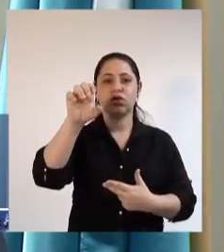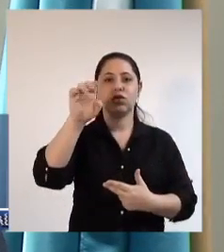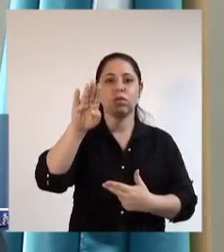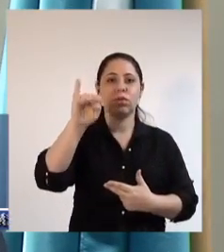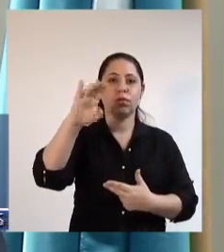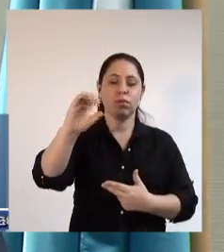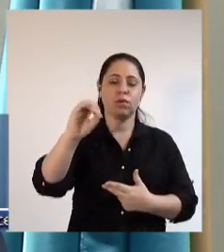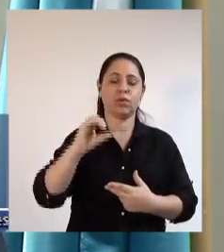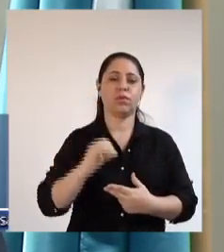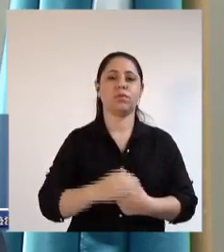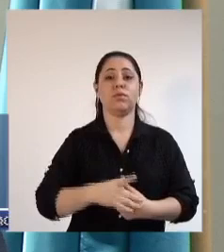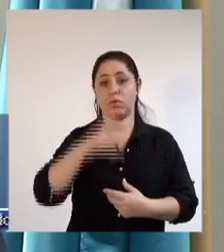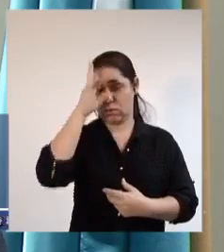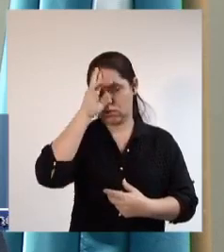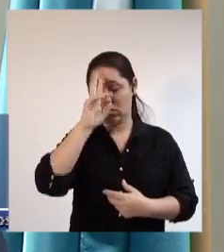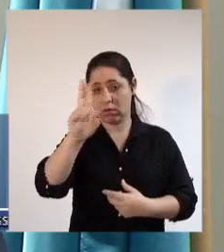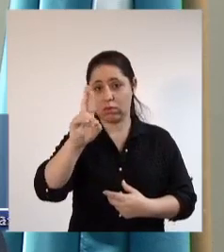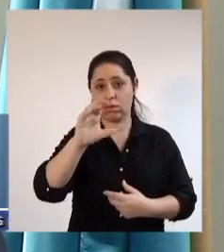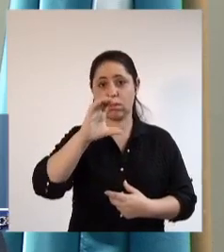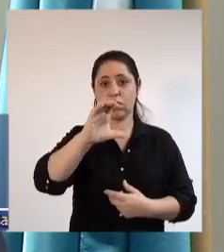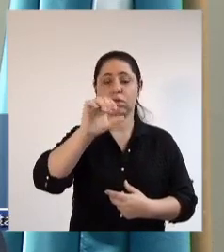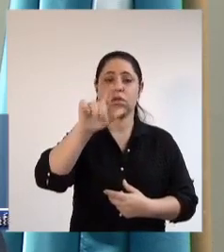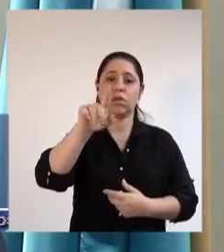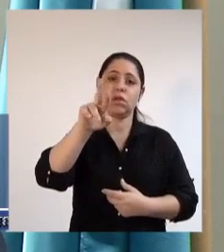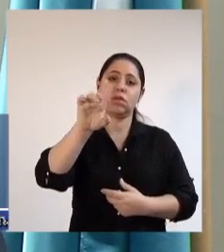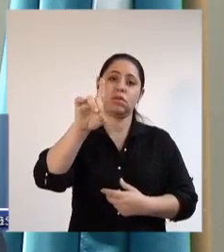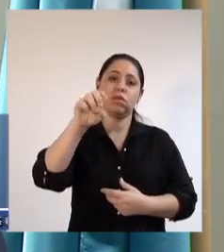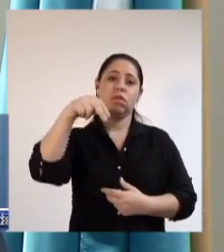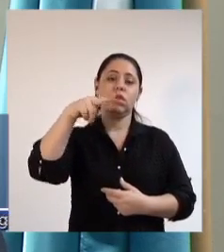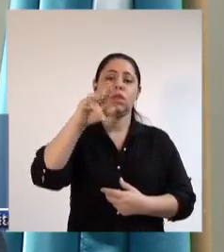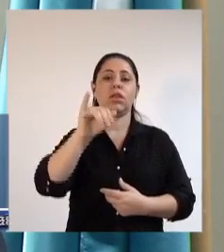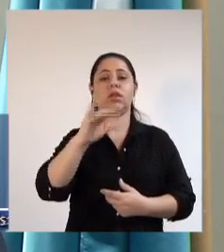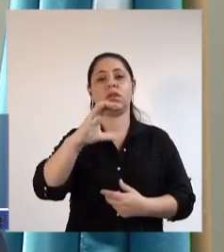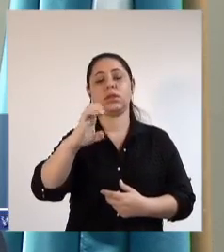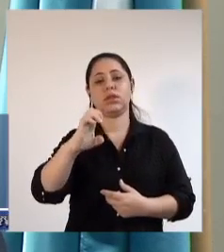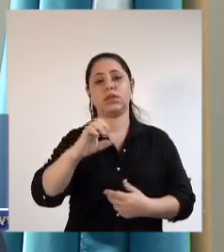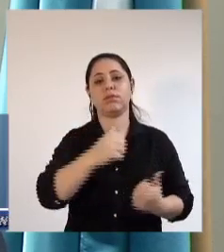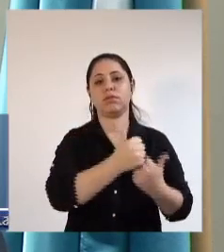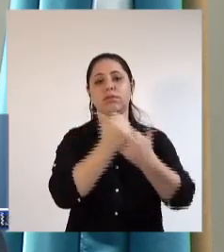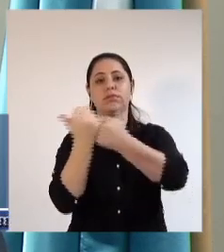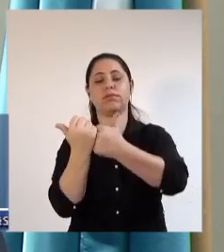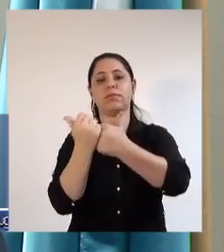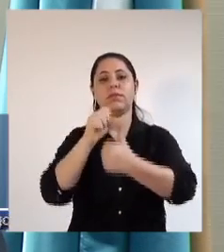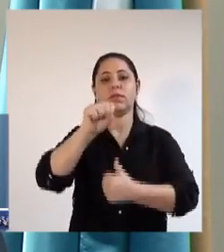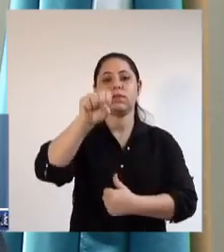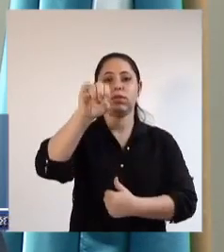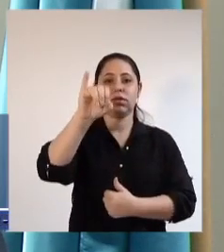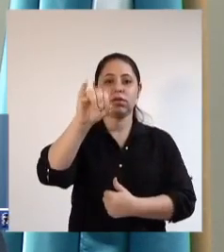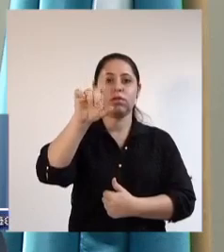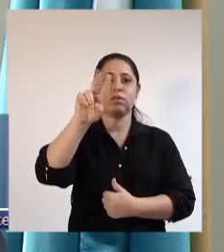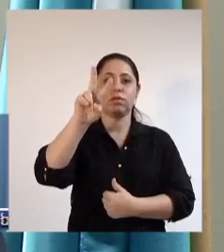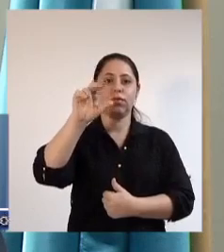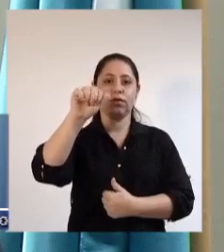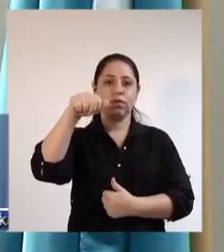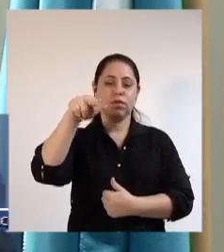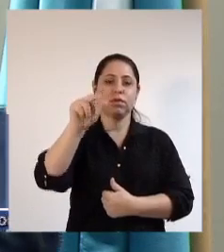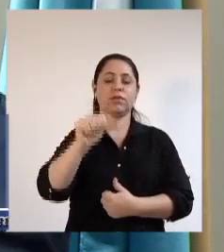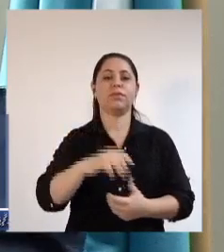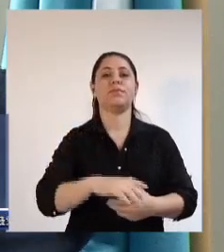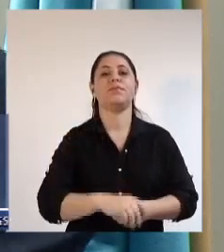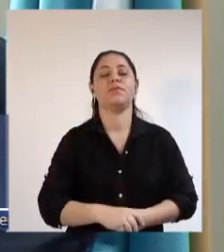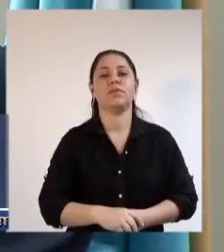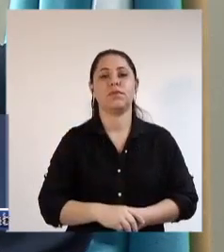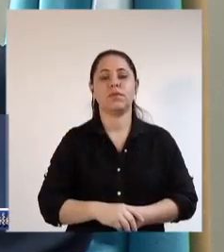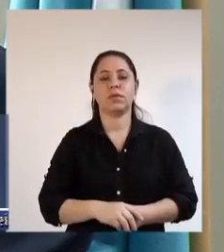claudenice e suplente silvana lima instituto brasileiro de desenvolvimento